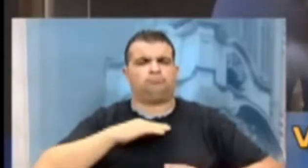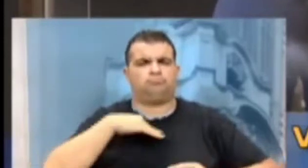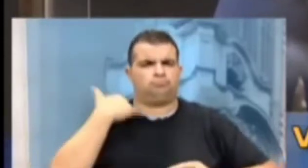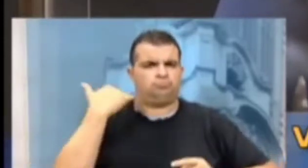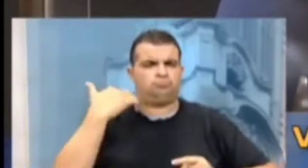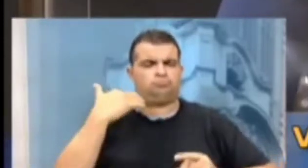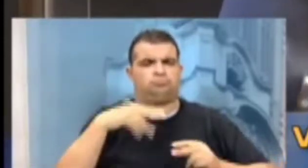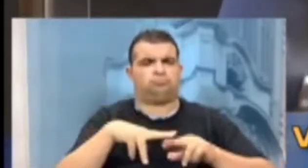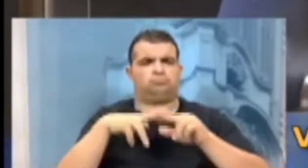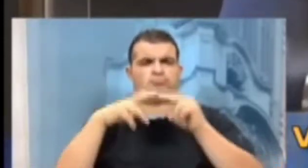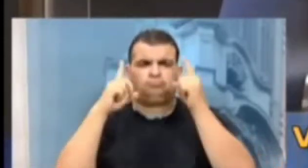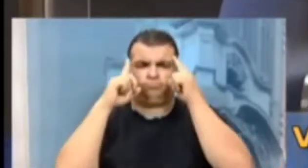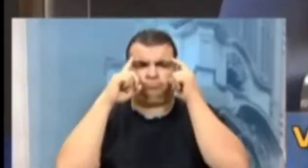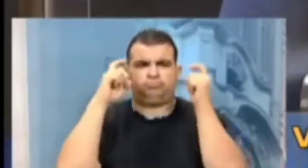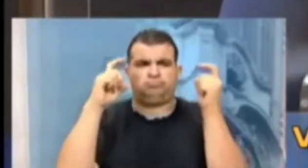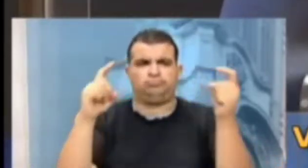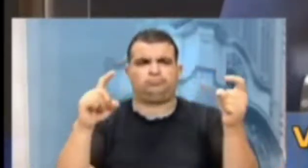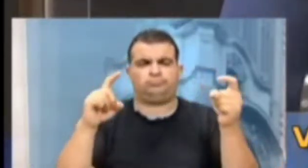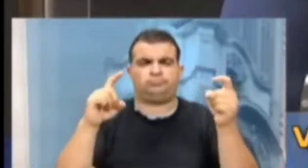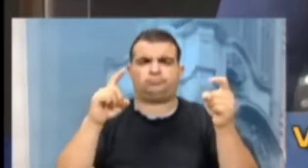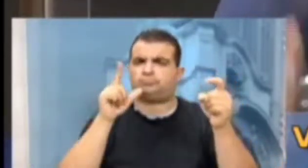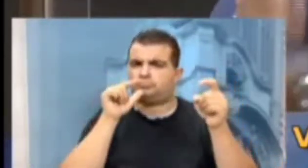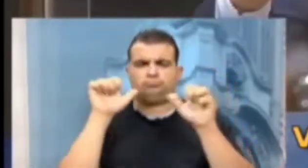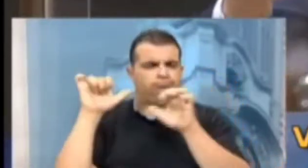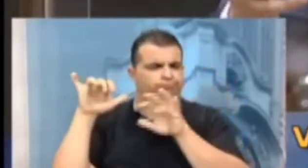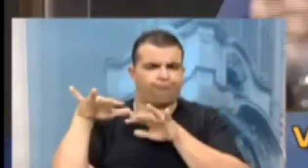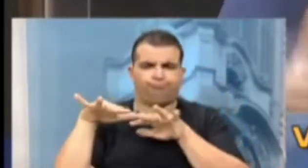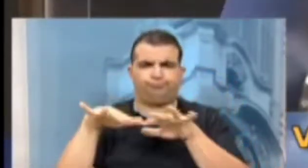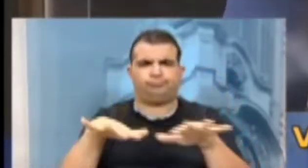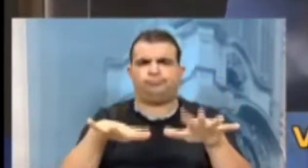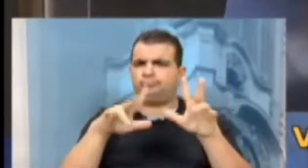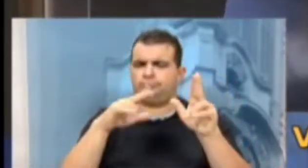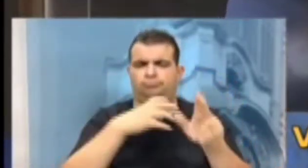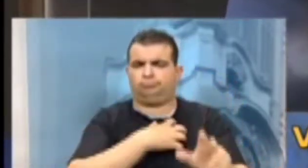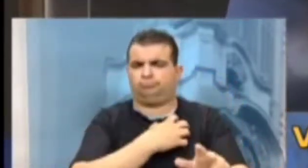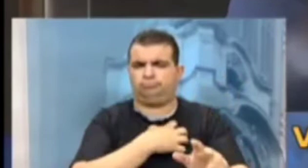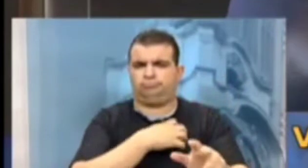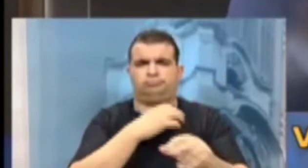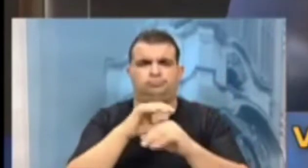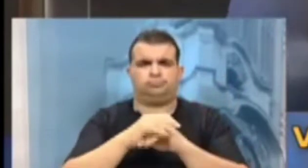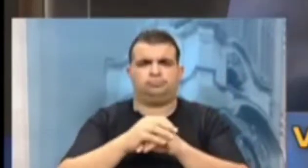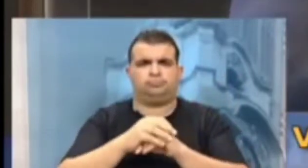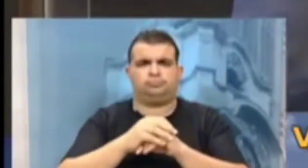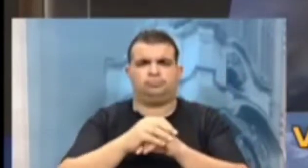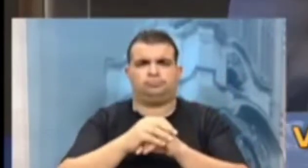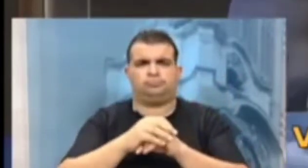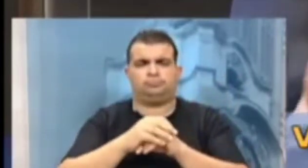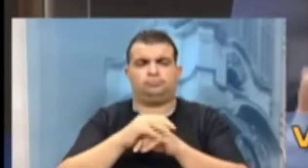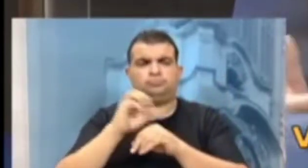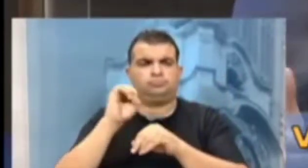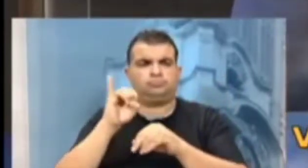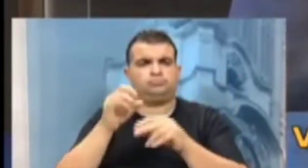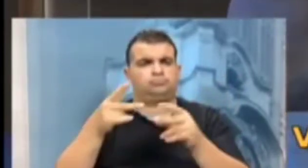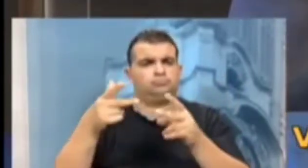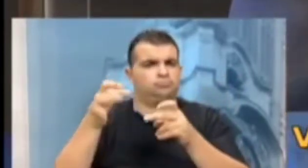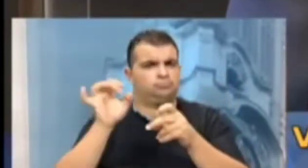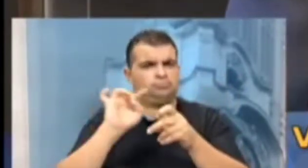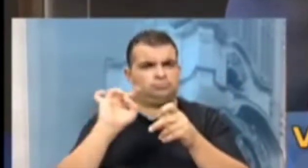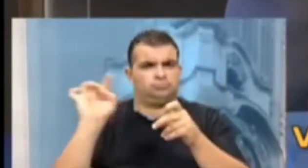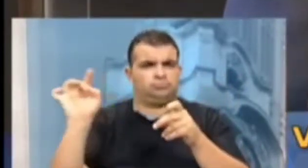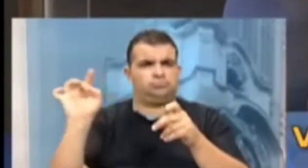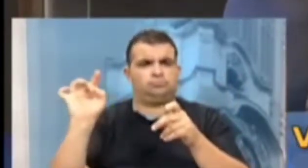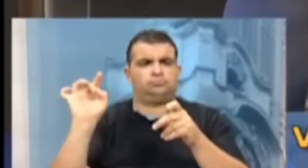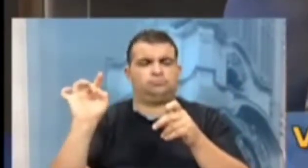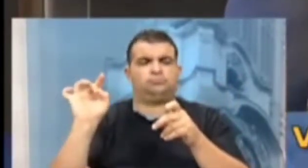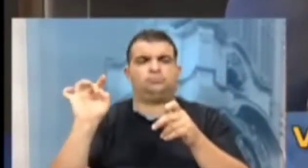tamanho a violência das enxurradas assim como foi na Bahia o que nós não percebemos